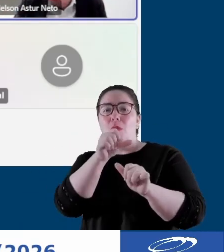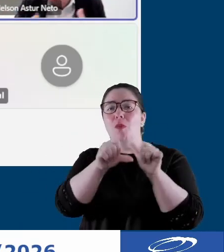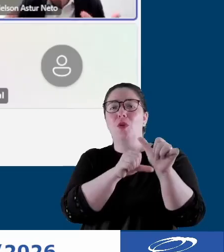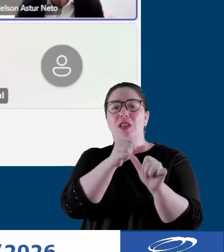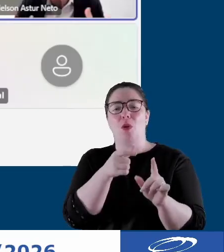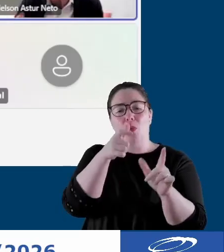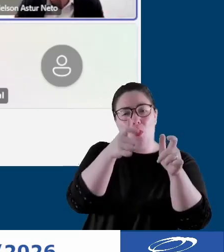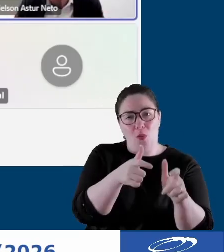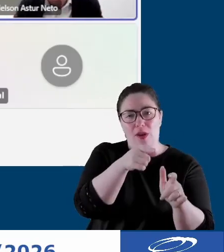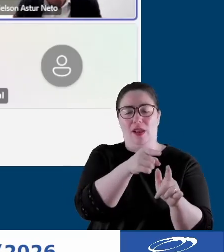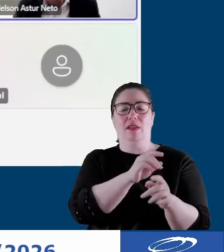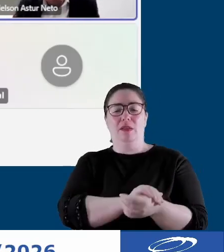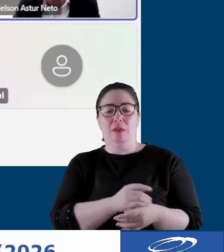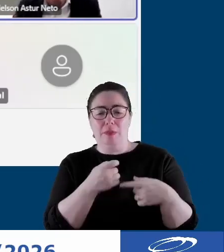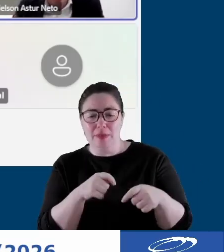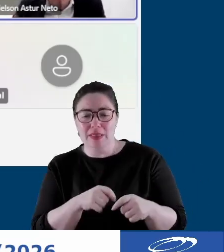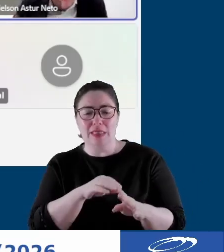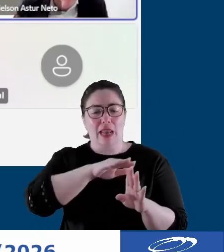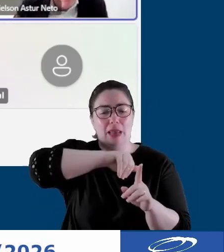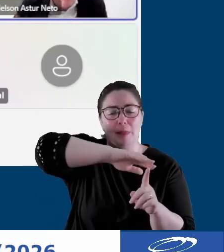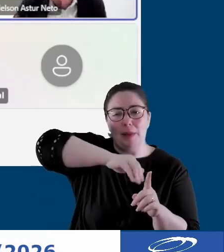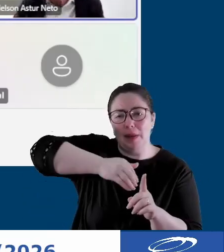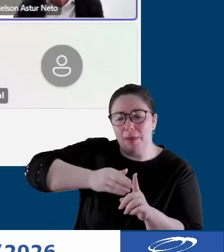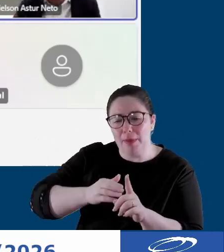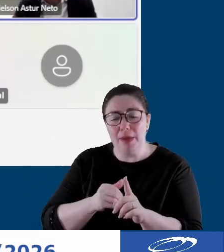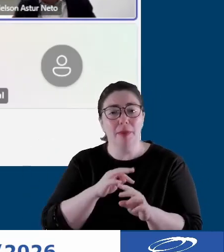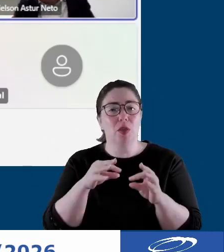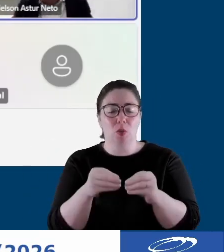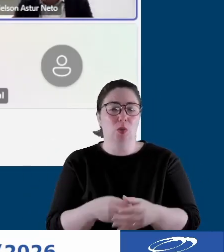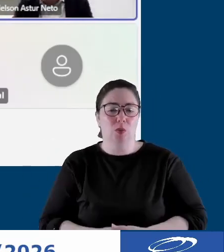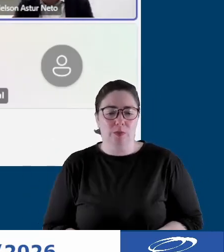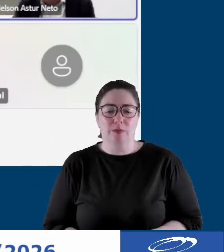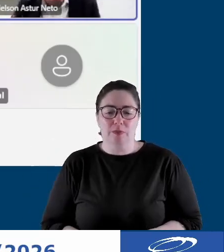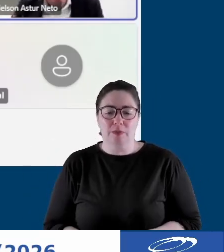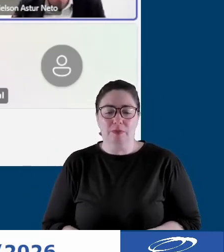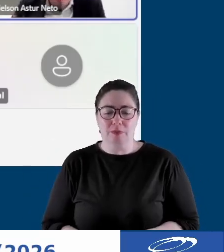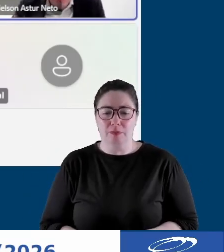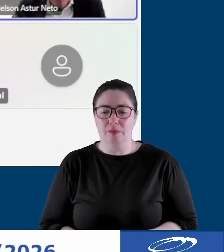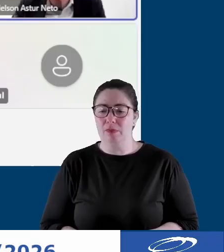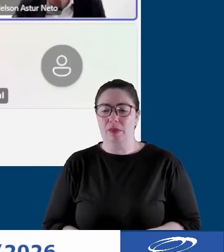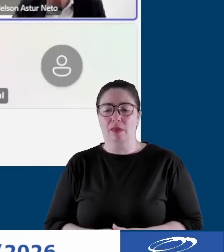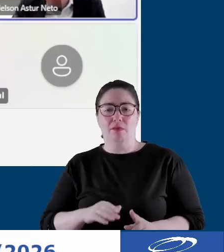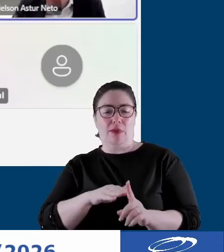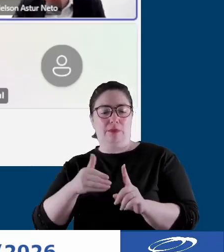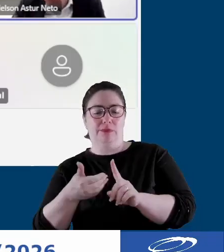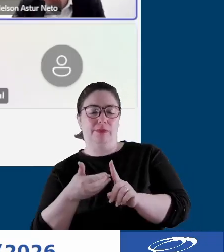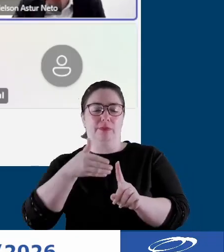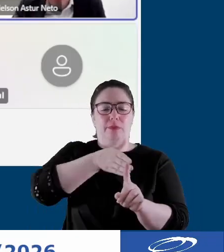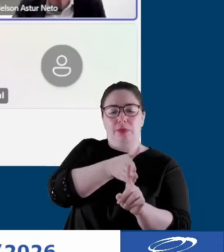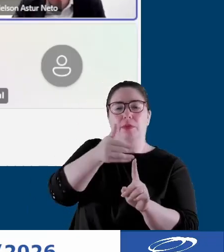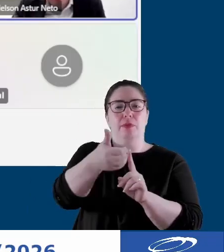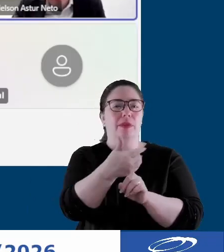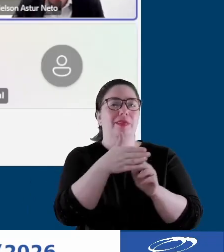gente começa a retirar tudo que encontra pela frente, vai pela via anterior, lateral, posterior. Então, alguns exemplos de como a gente